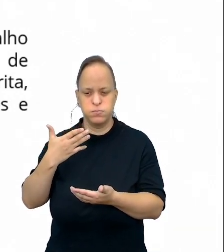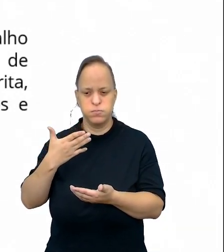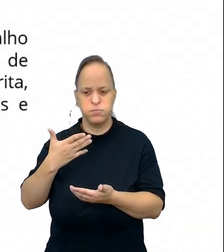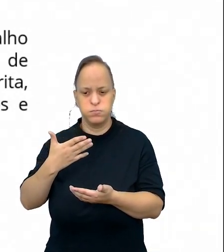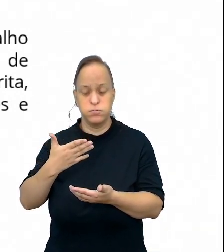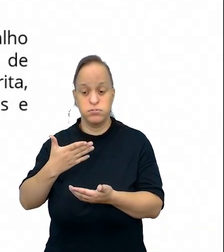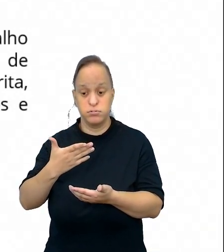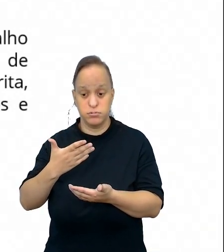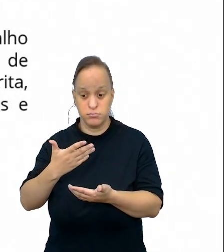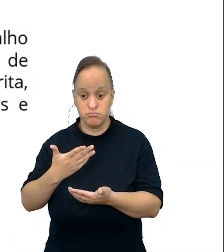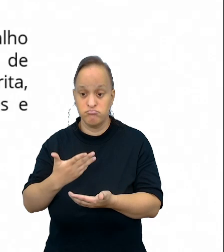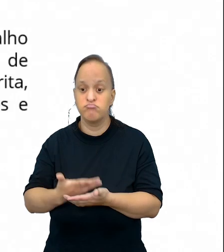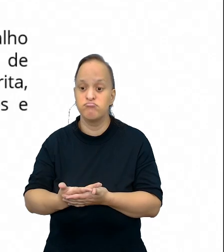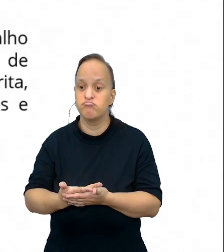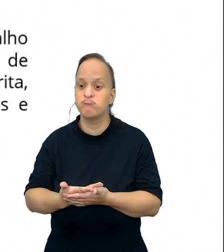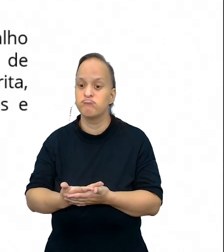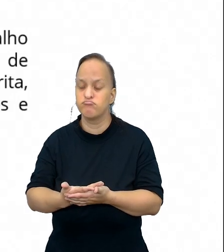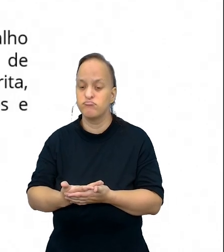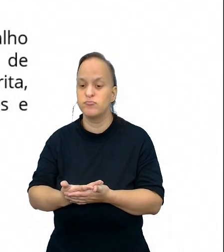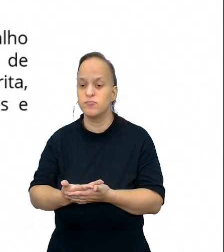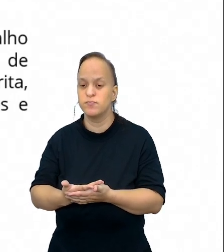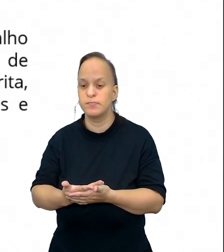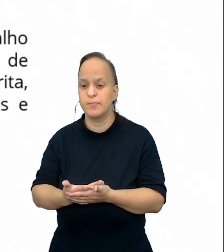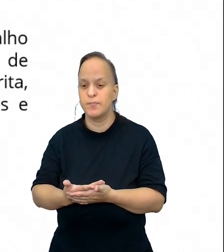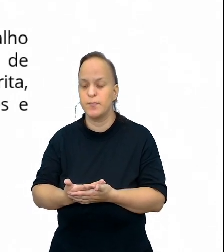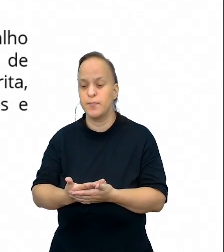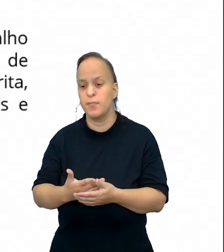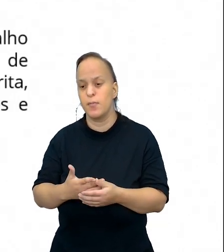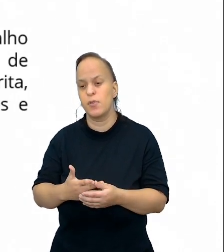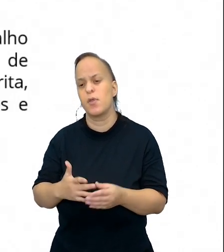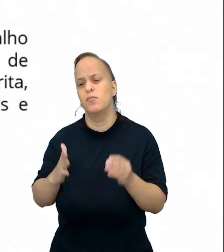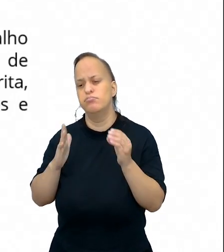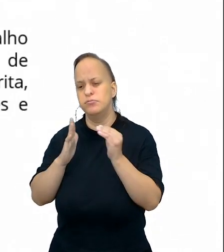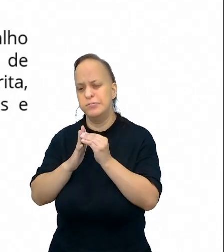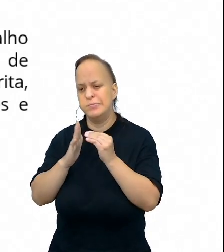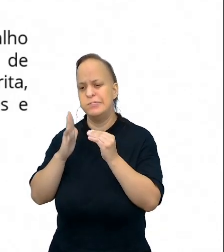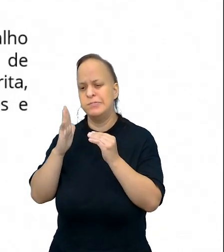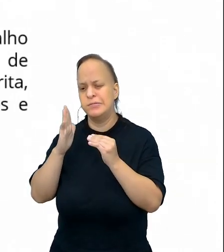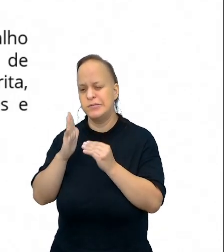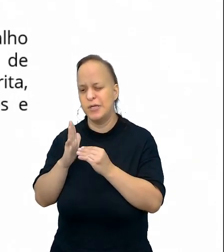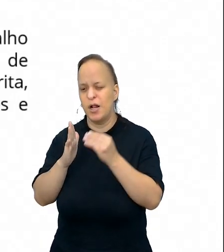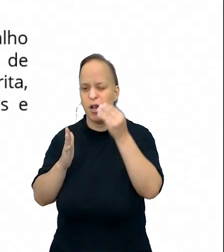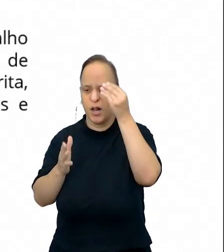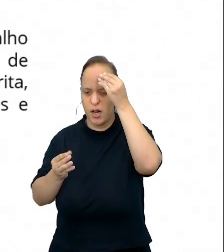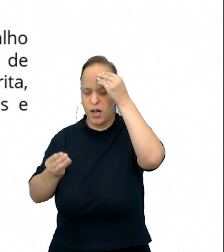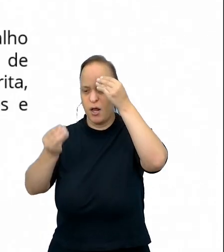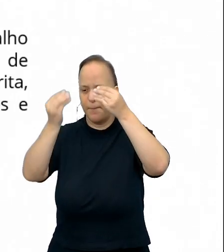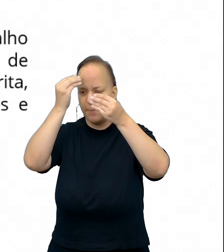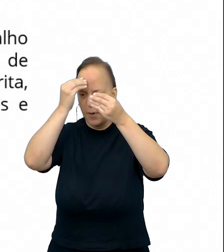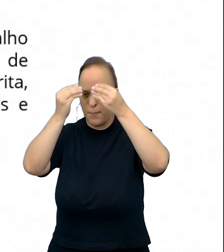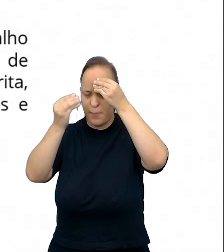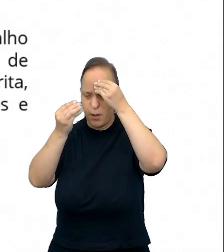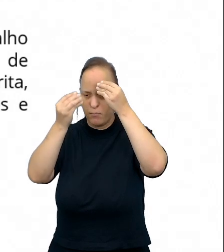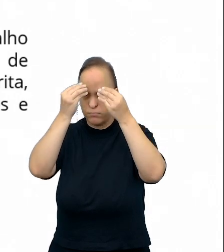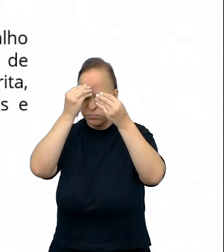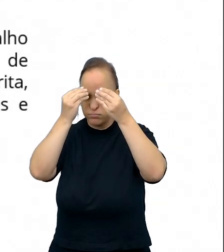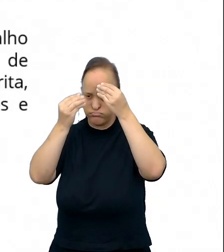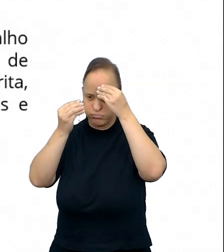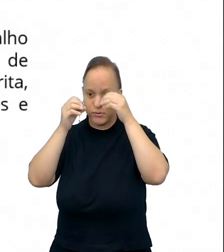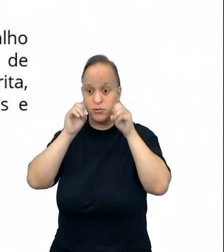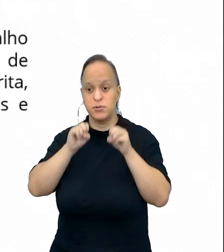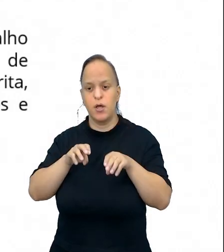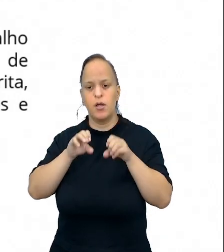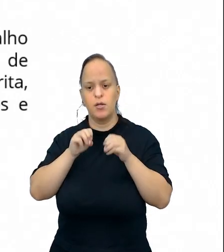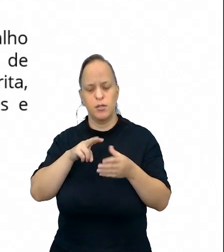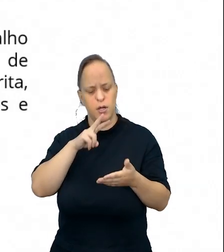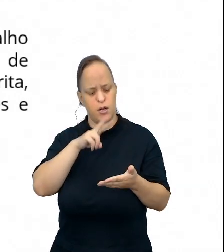séries também, né, pensando sobre esses conceitos que vão desde o letramento até mesmo a oralidade, na sequência de